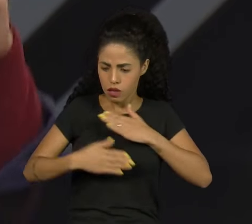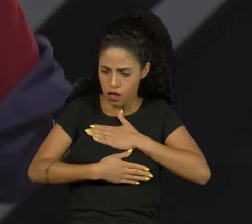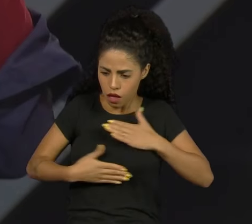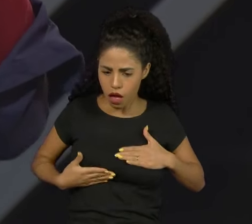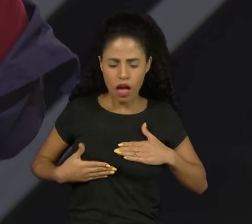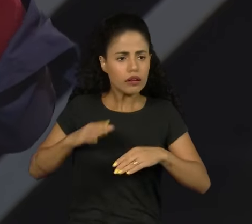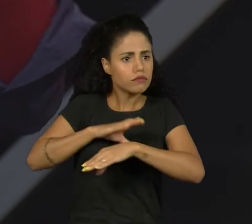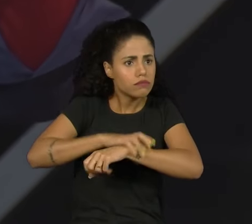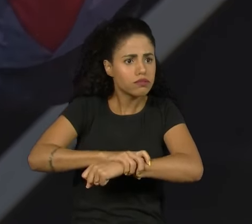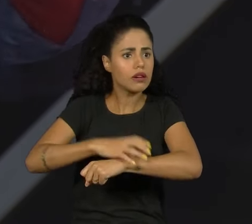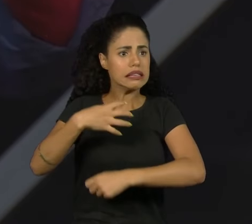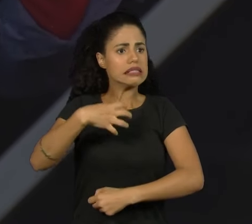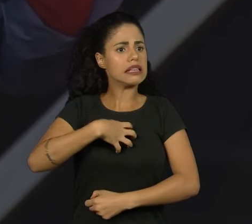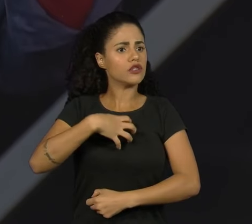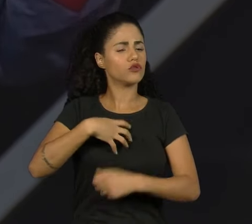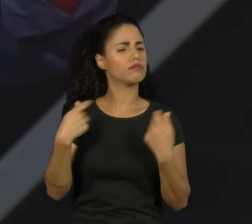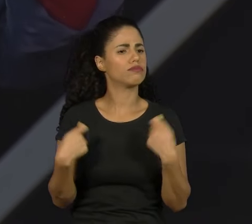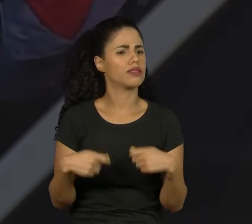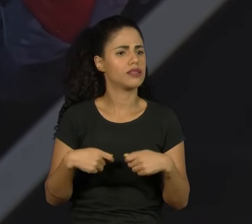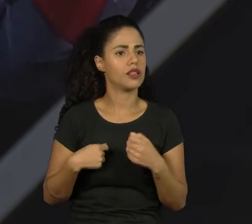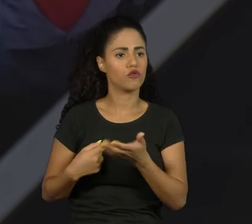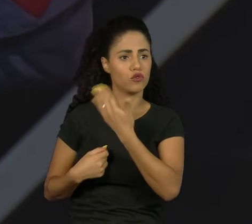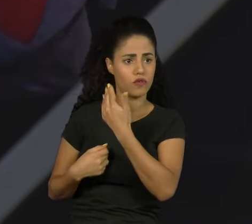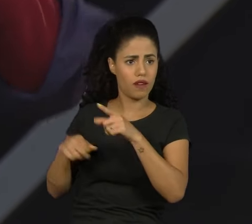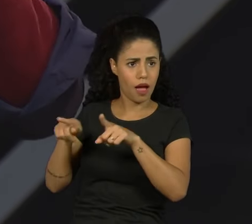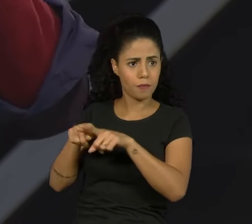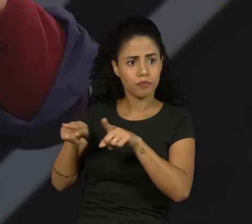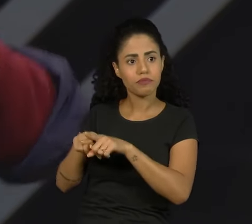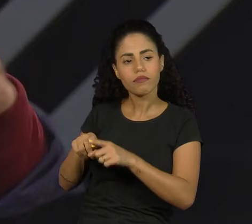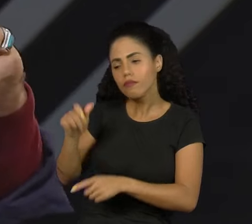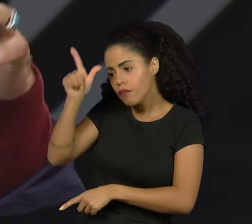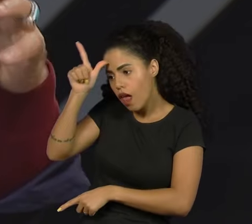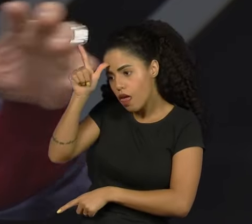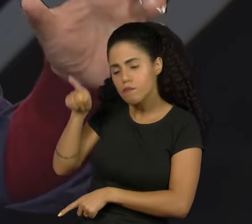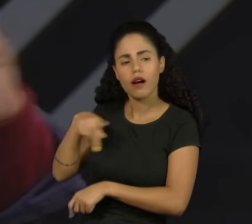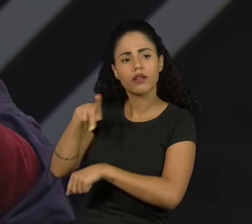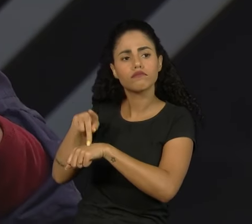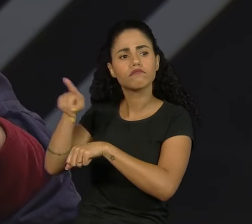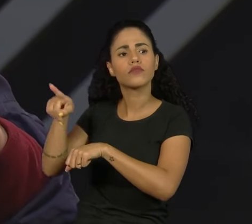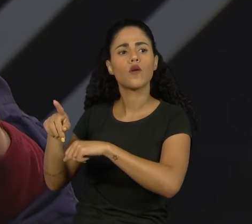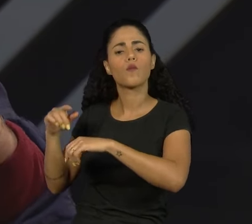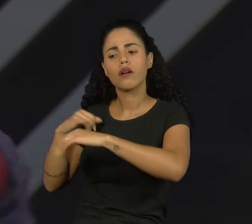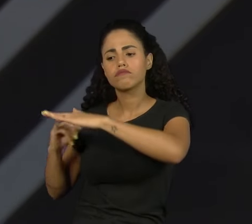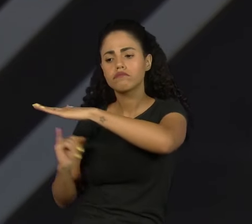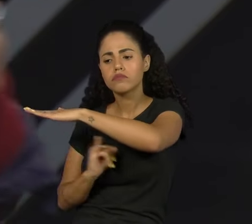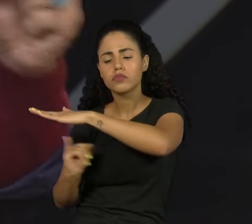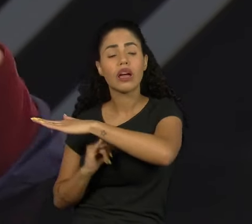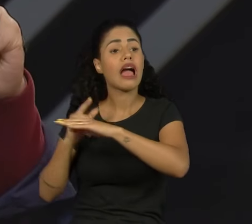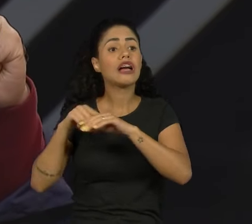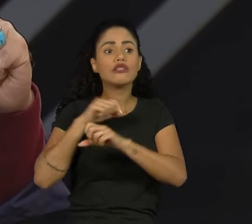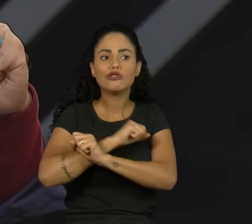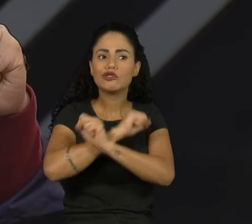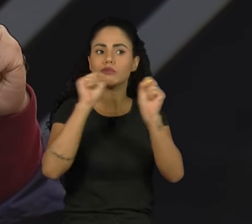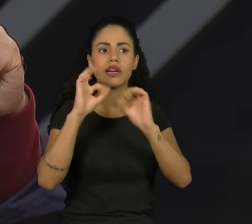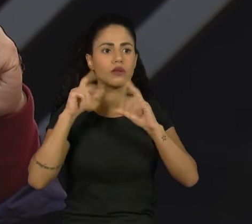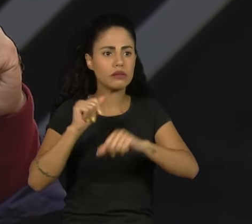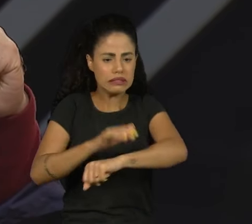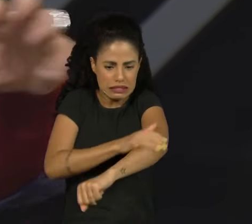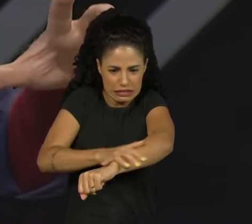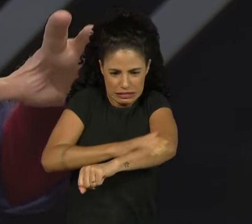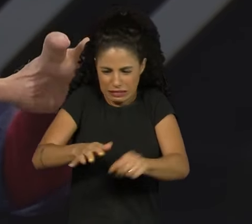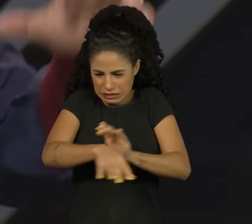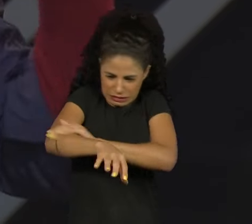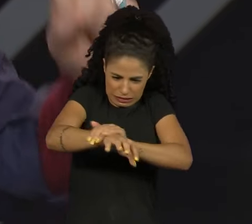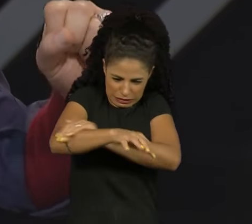depressivo, eu tive numa clínica na Alemanha que trabalhava com depressivo, de manhã todos se esfregavam.